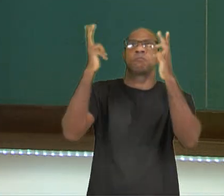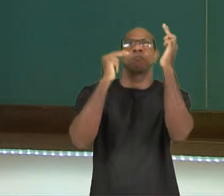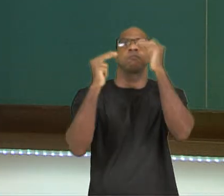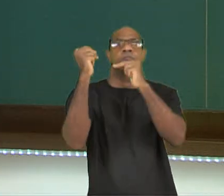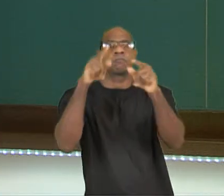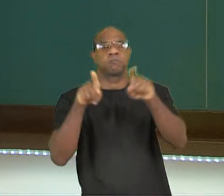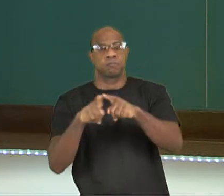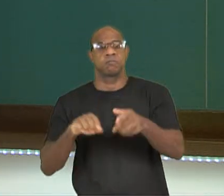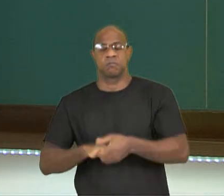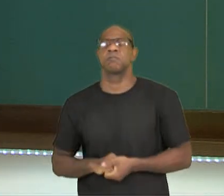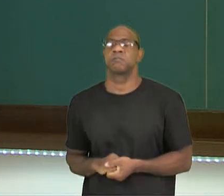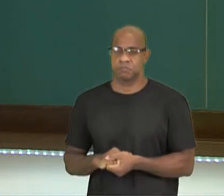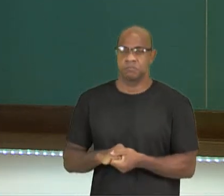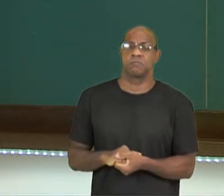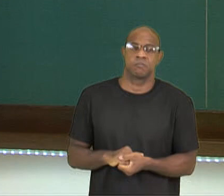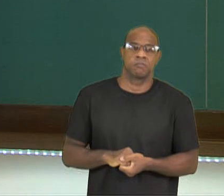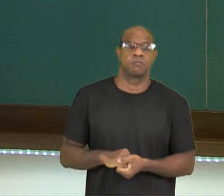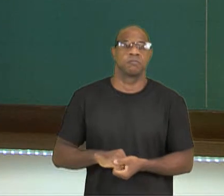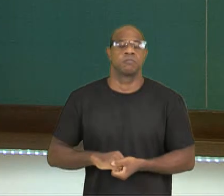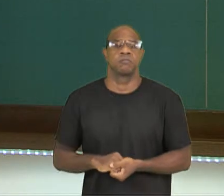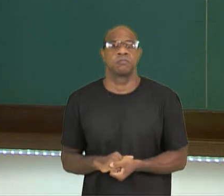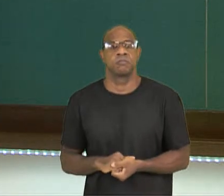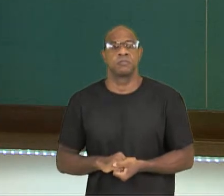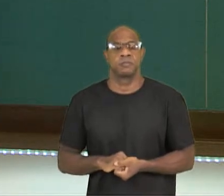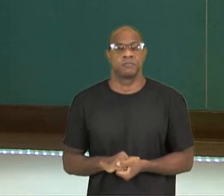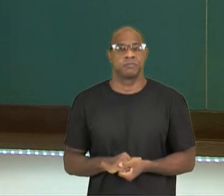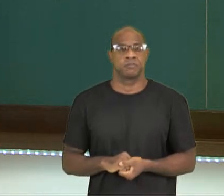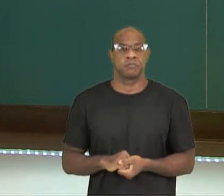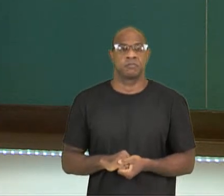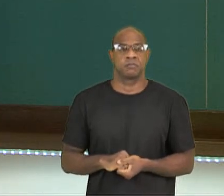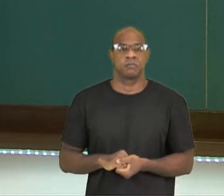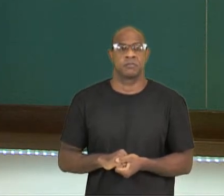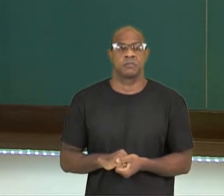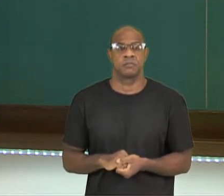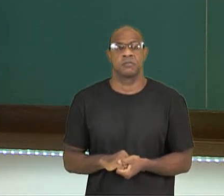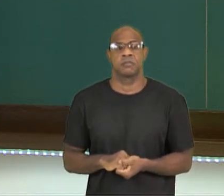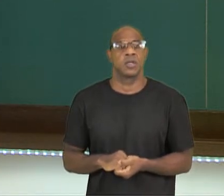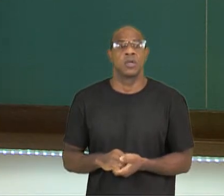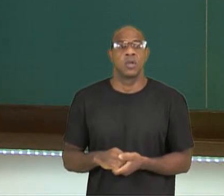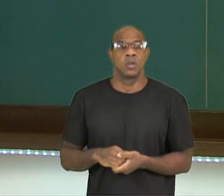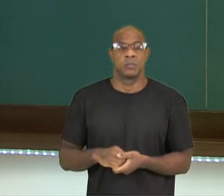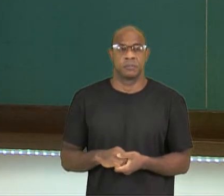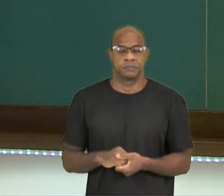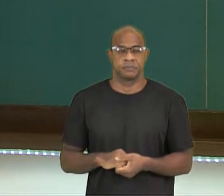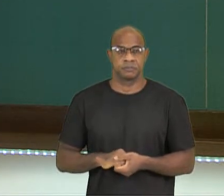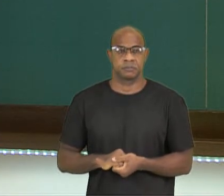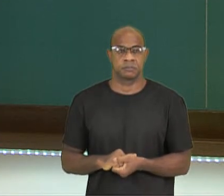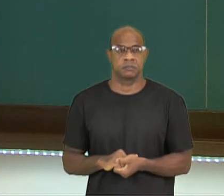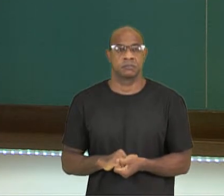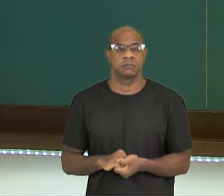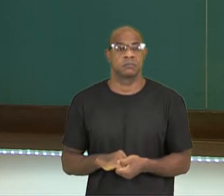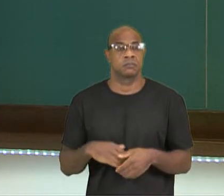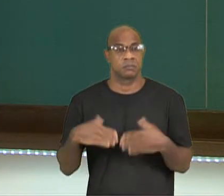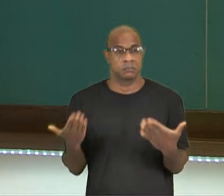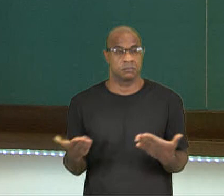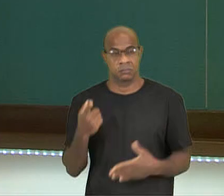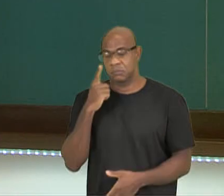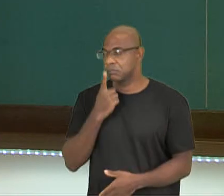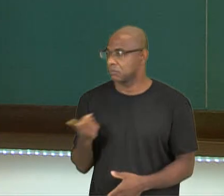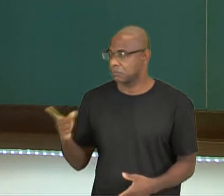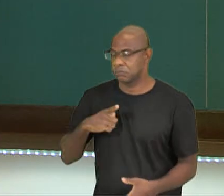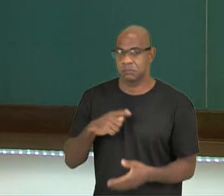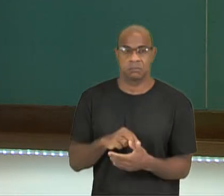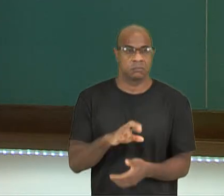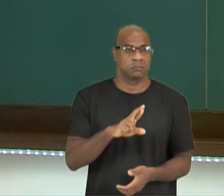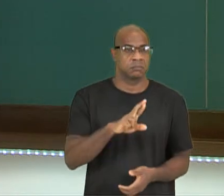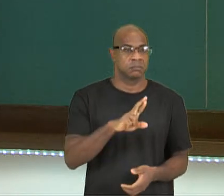do Renascimento. Então a gente tem aqui o Rafael, que também na época que o Bramante era arquiteto, foram chamados para decoração.